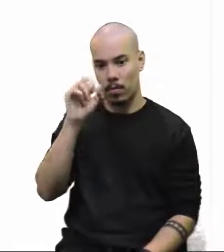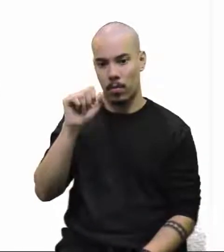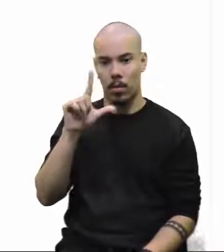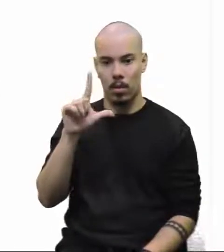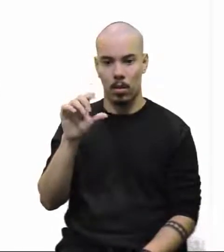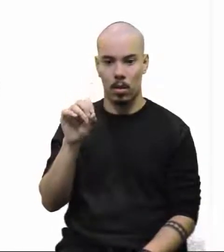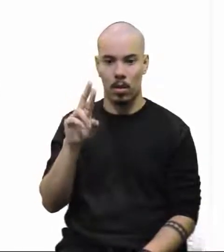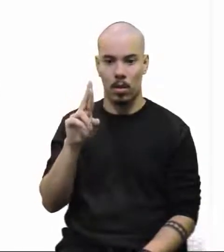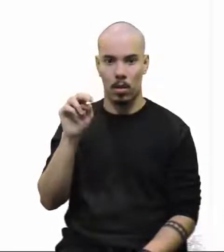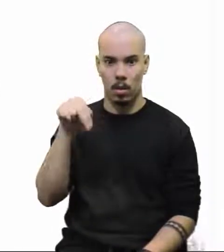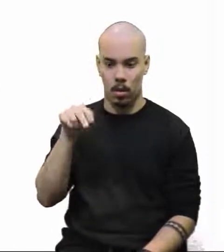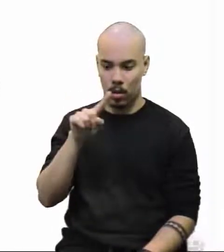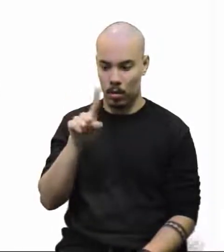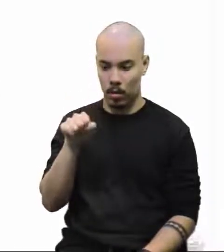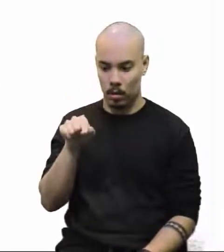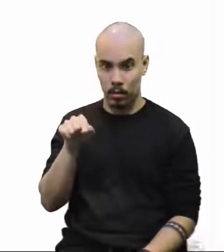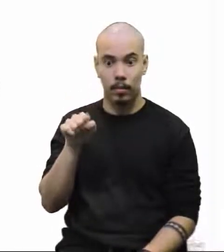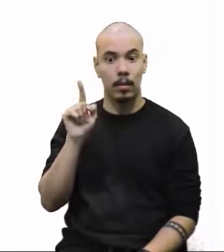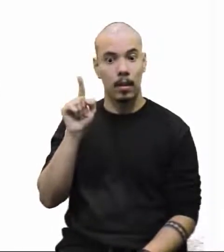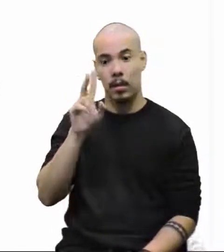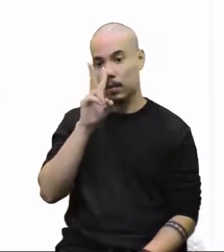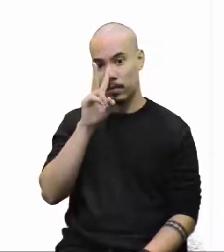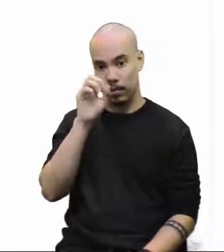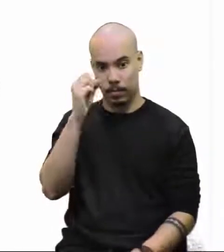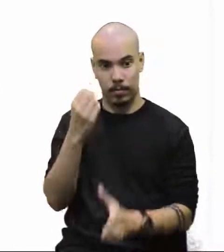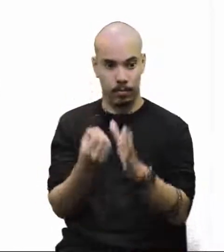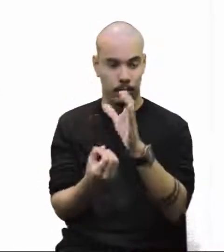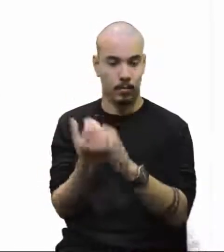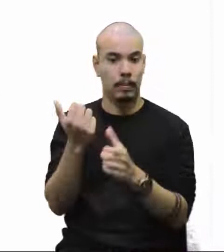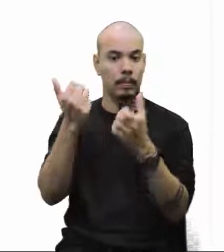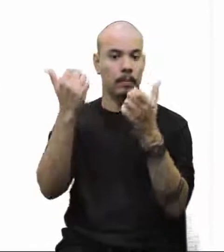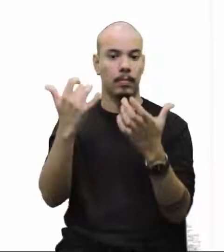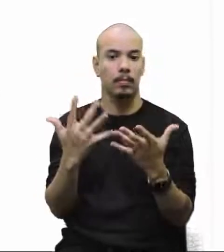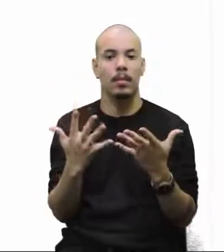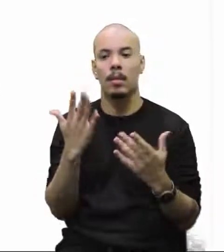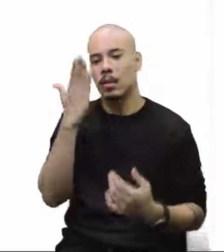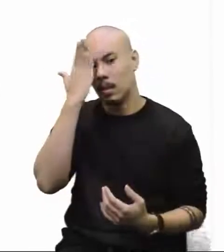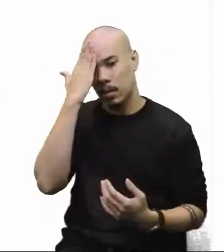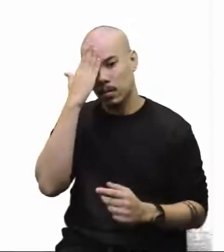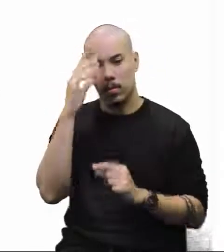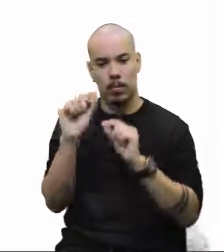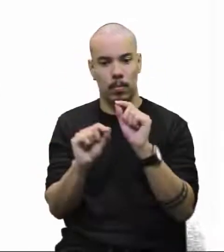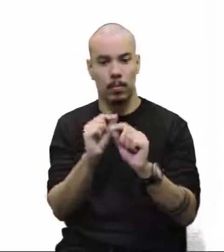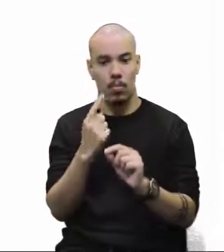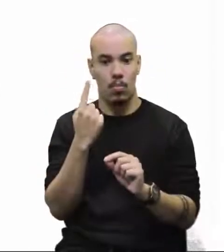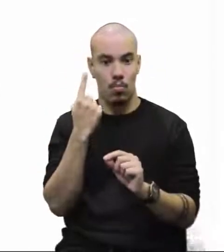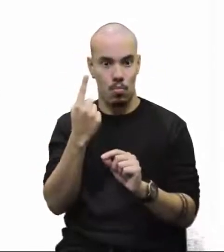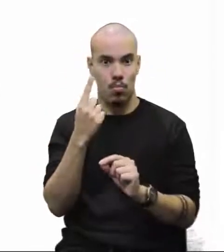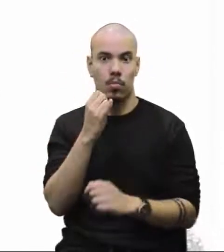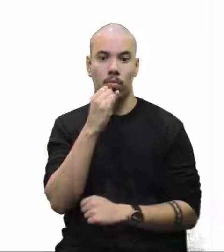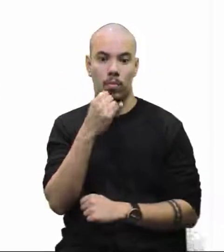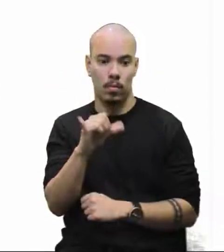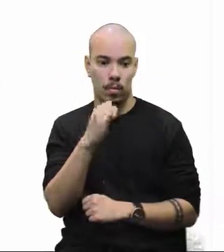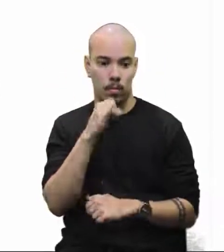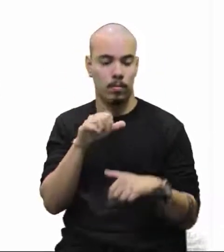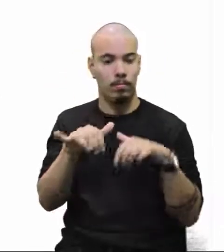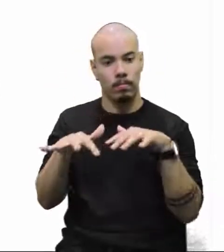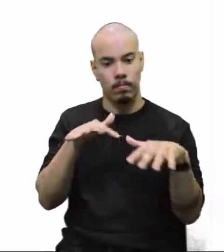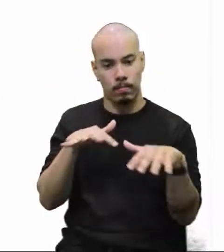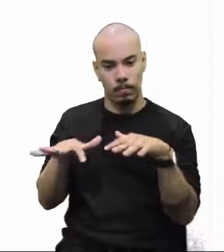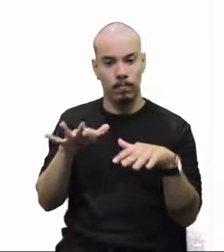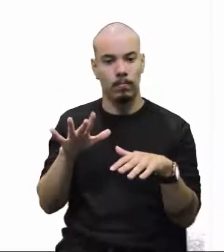Lorentz. A origem dessa força pode ser explicada sabendo que uma carga elétrica em